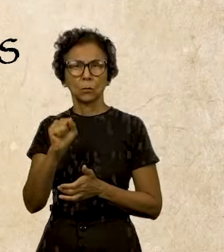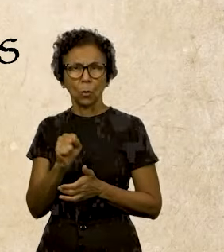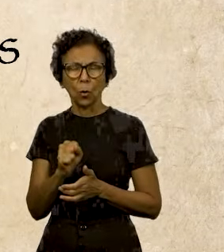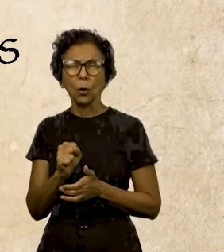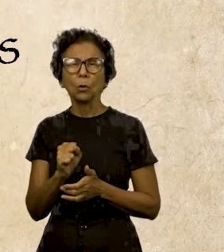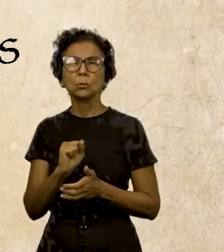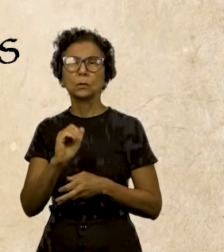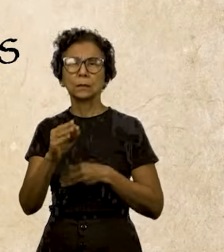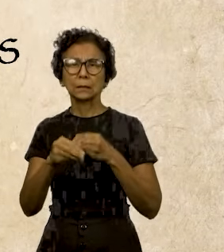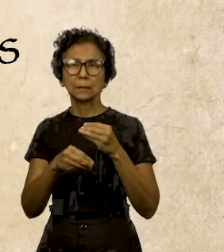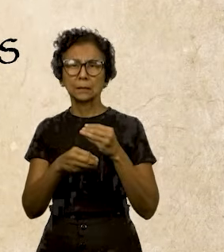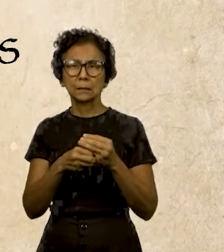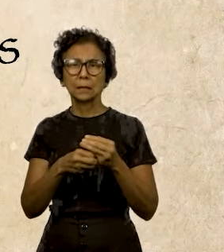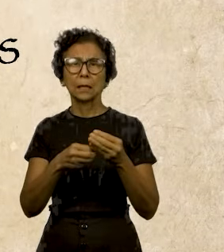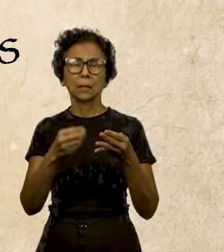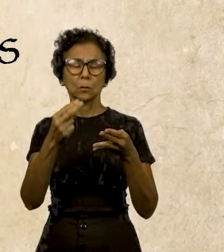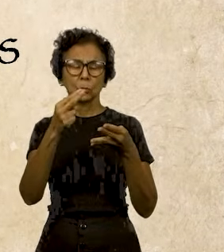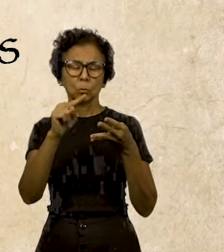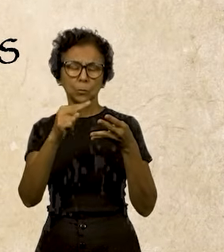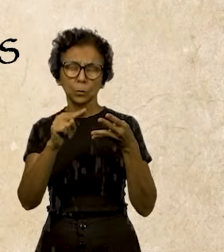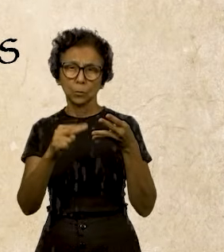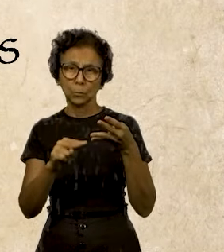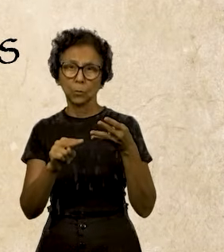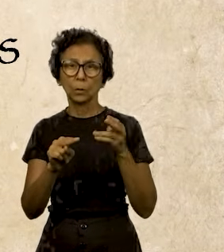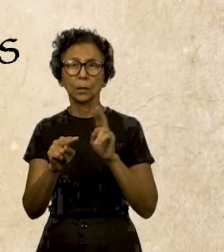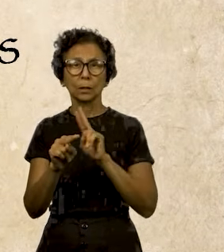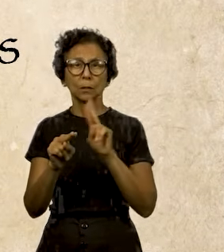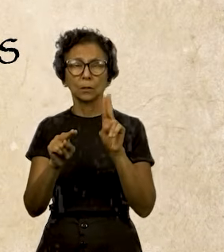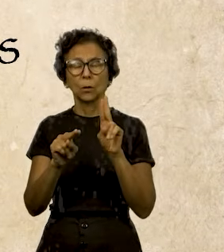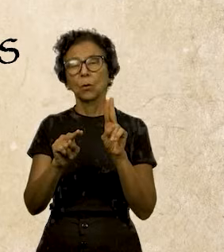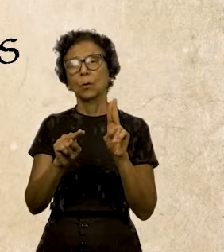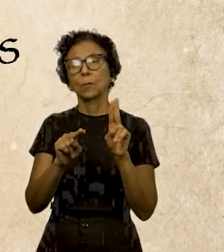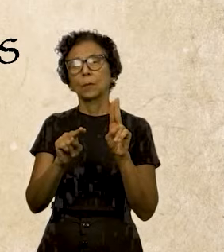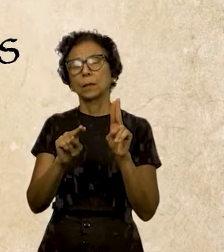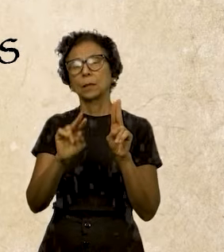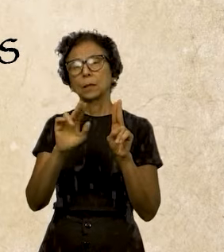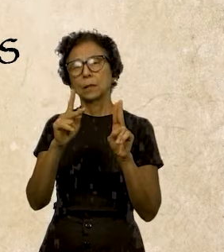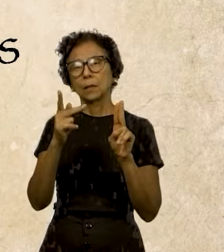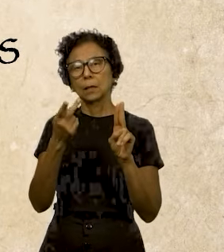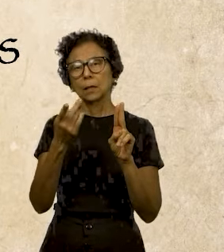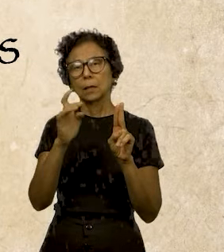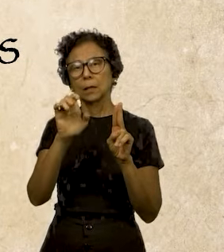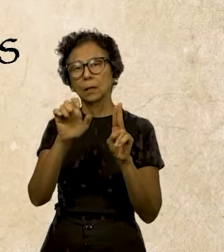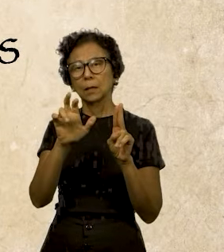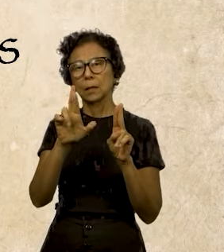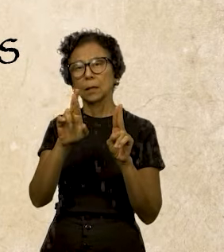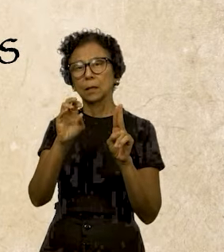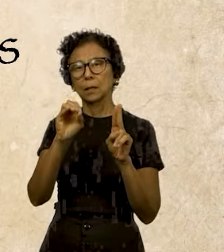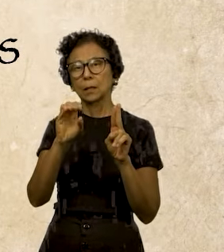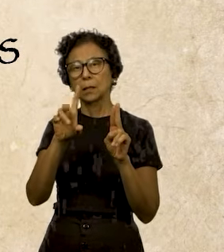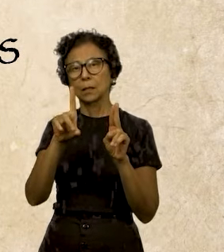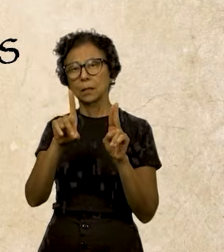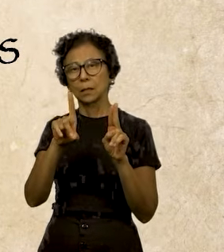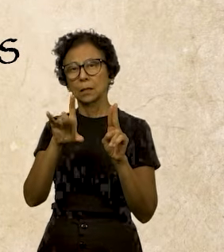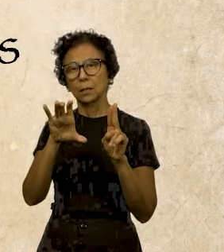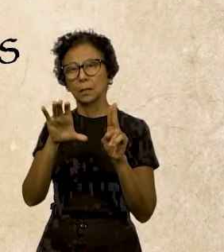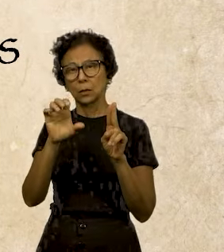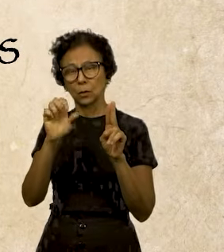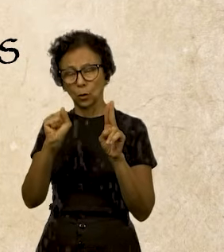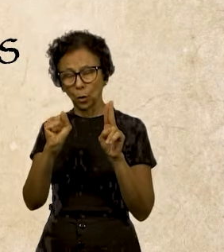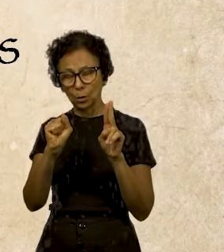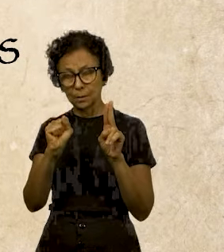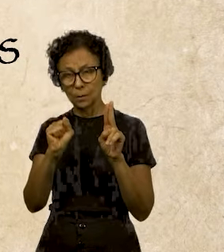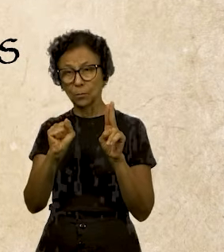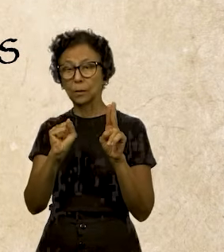Herodes Antipas também, porque o nome Herodes, ele se torna então uma